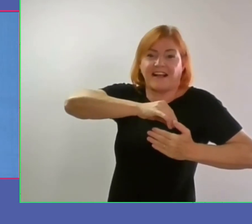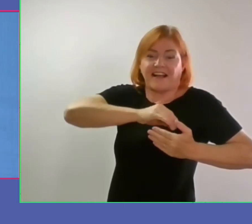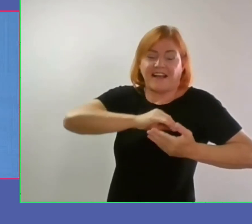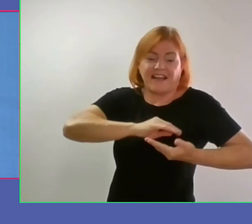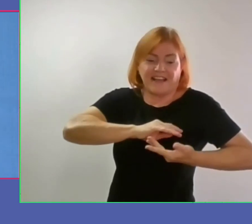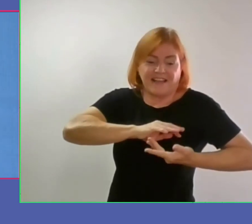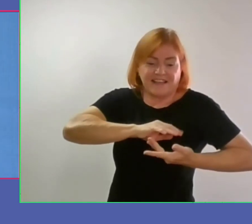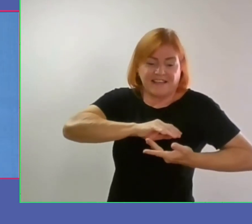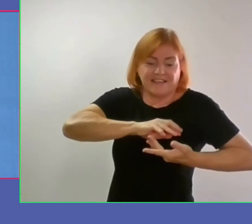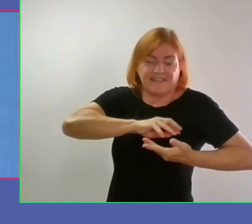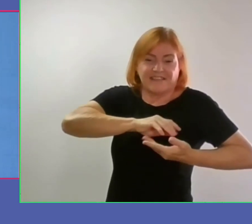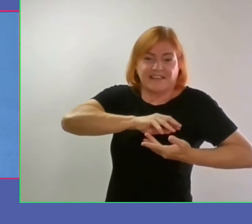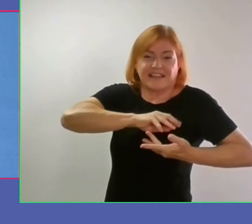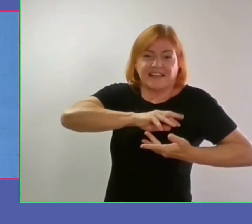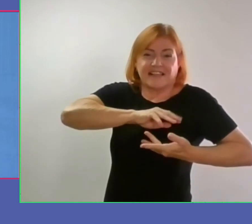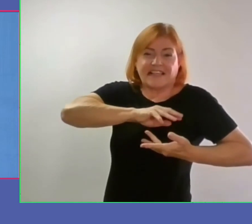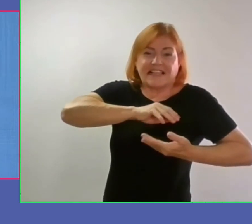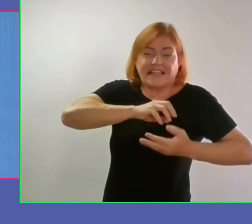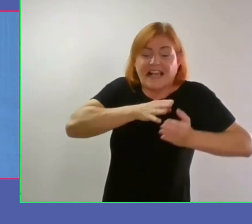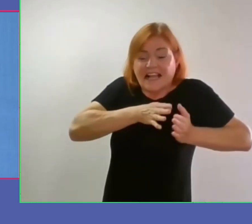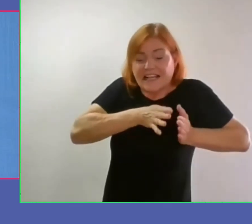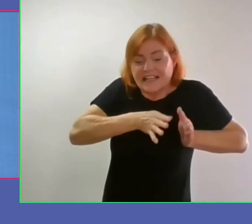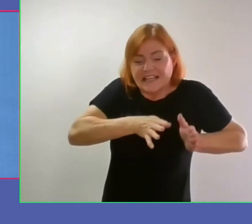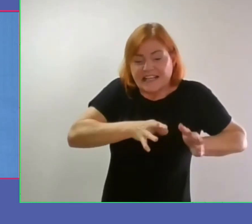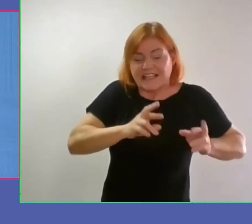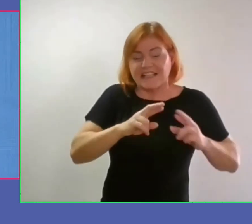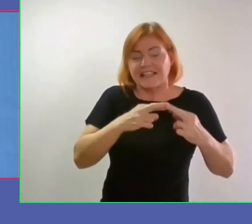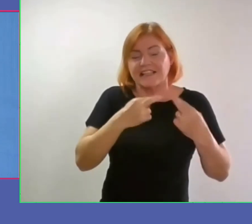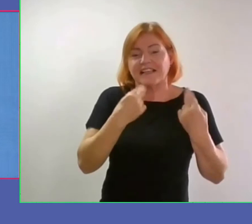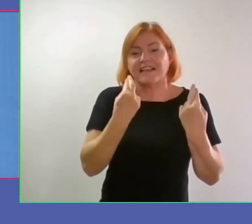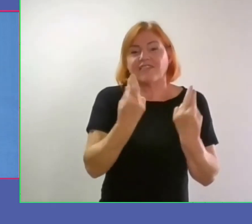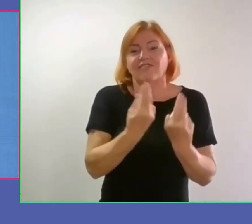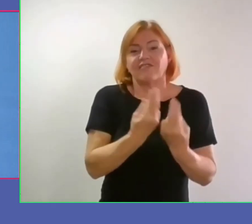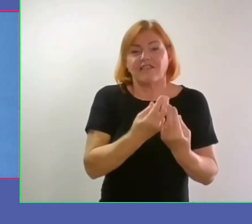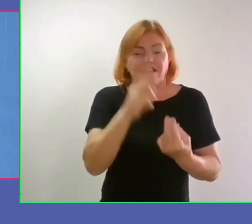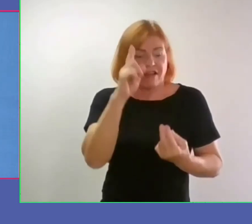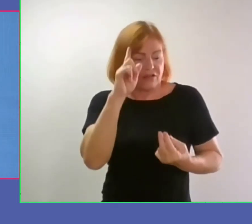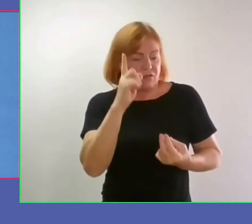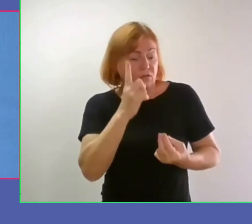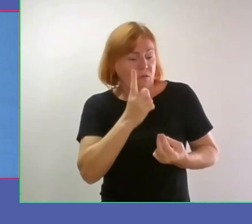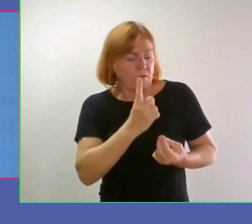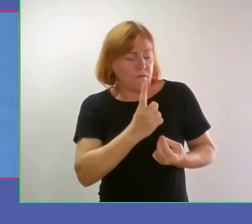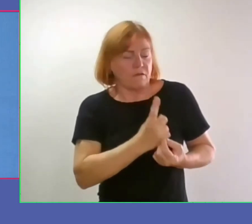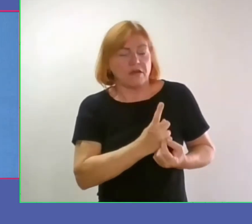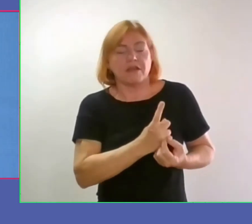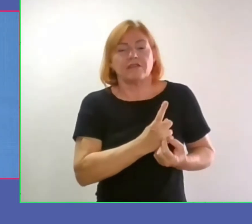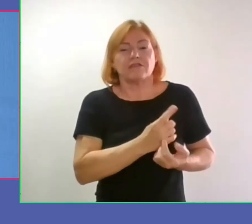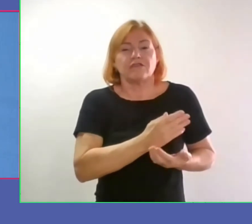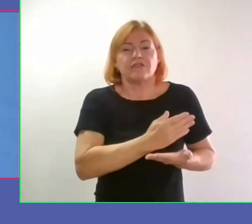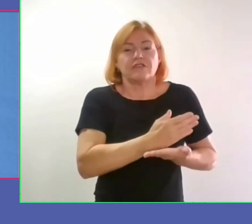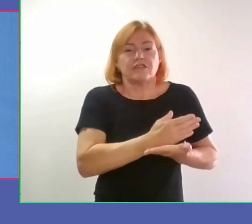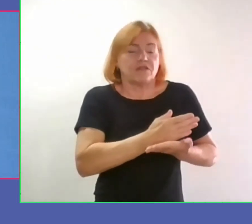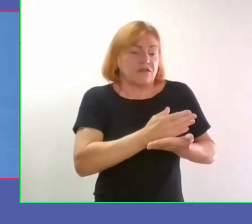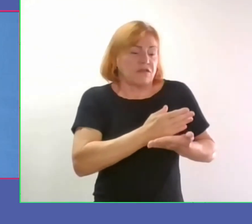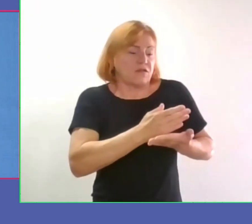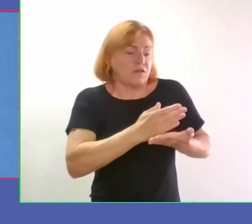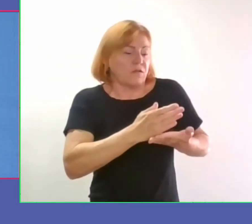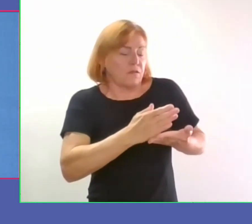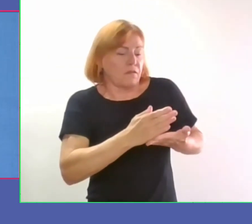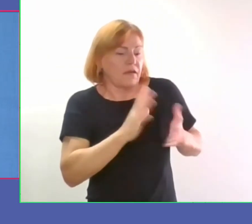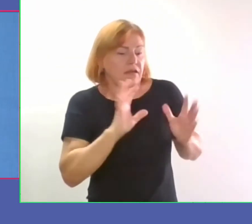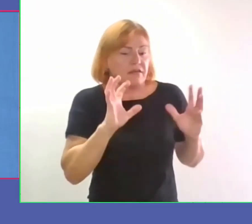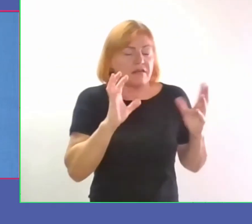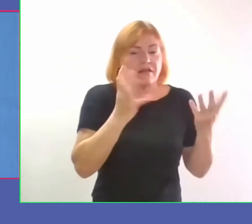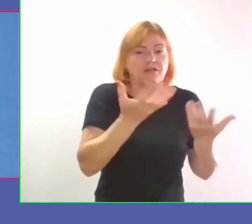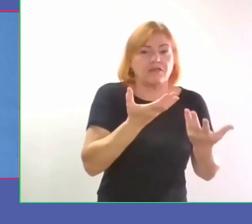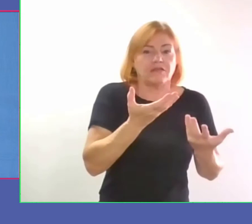homem. O governo celestial passa a existir naquele coração.